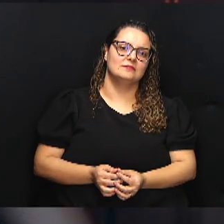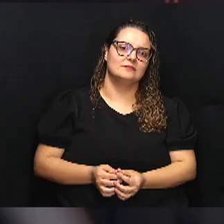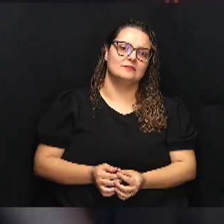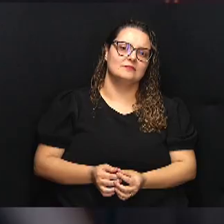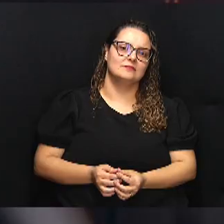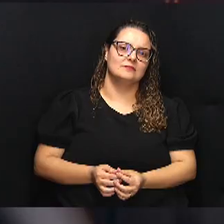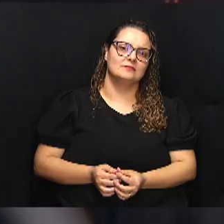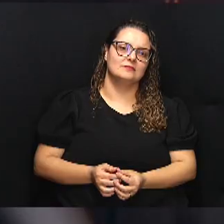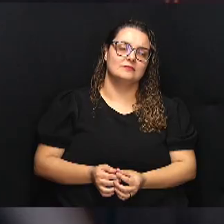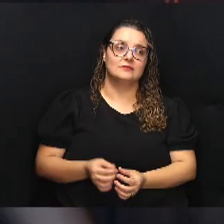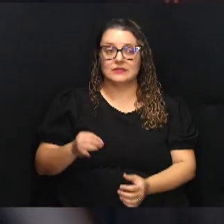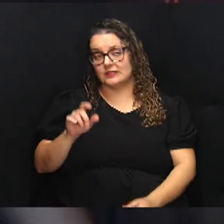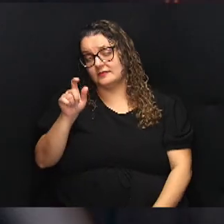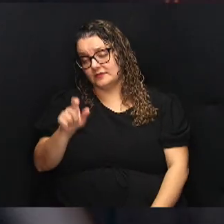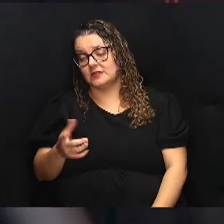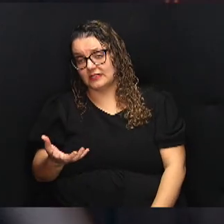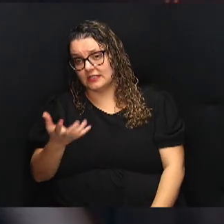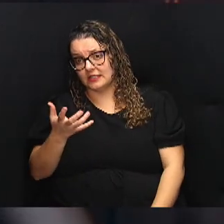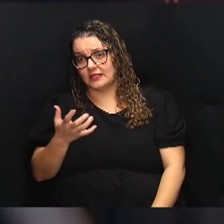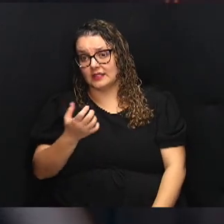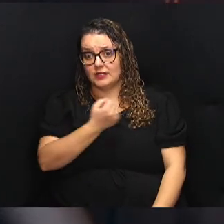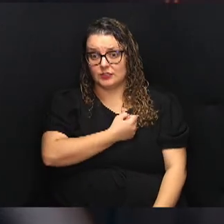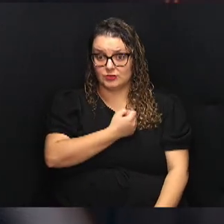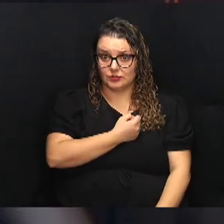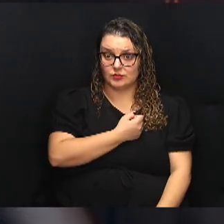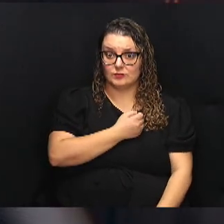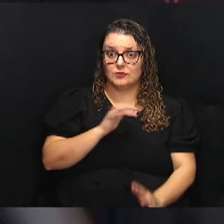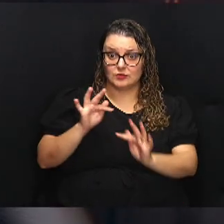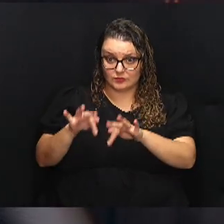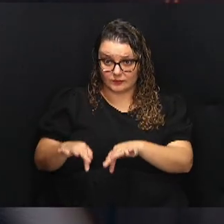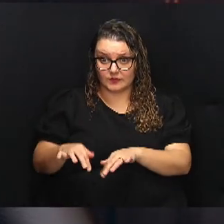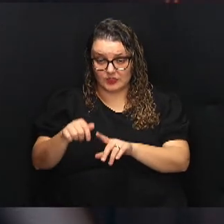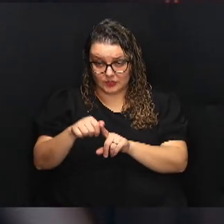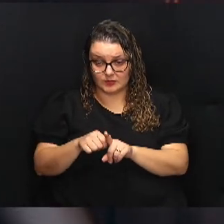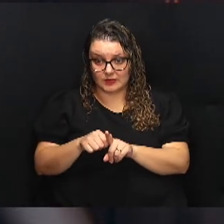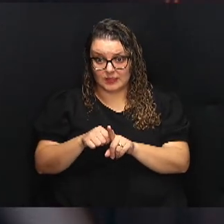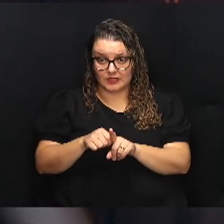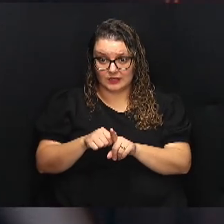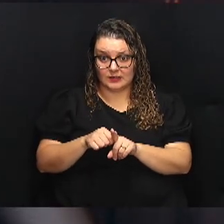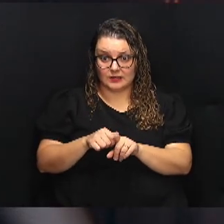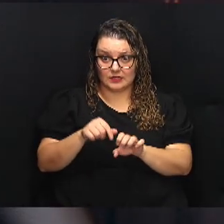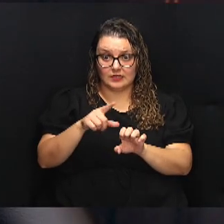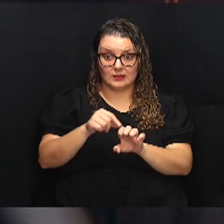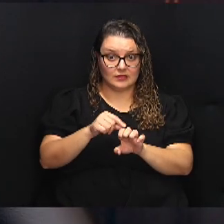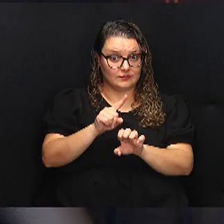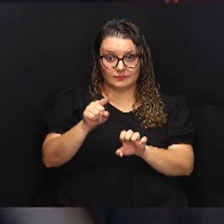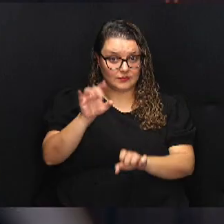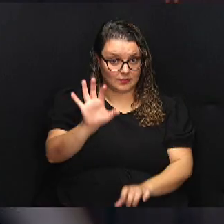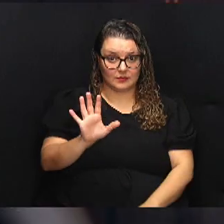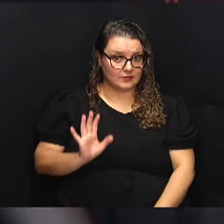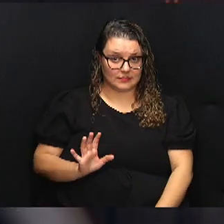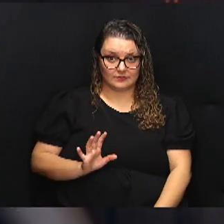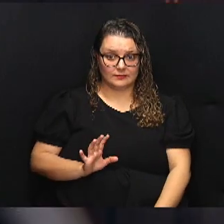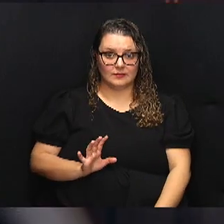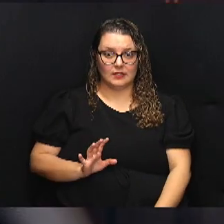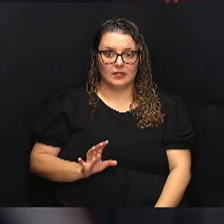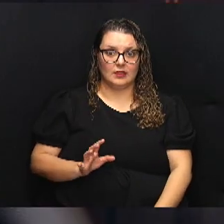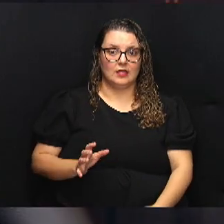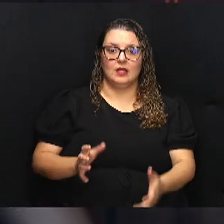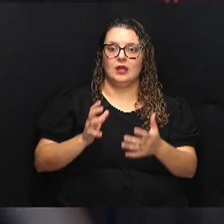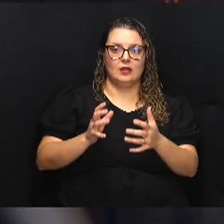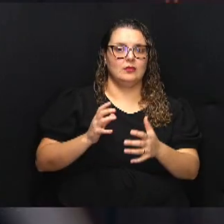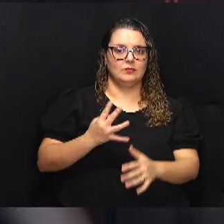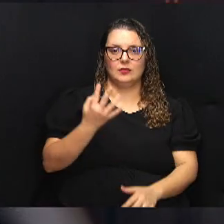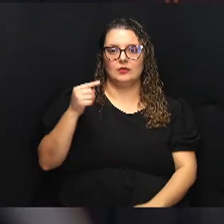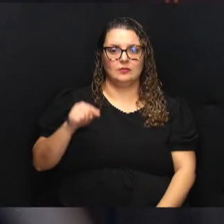Se você quer o número fixo no final do mês, empreender não é para você. Eu quero os meus